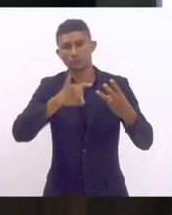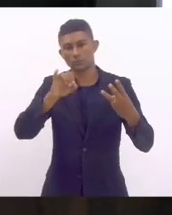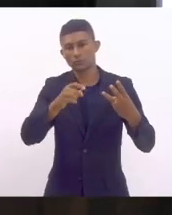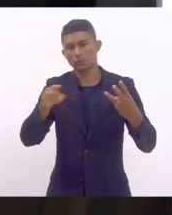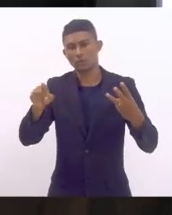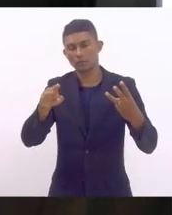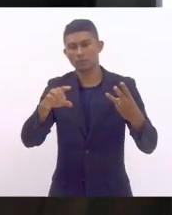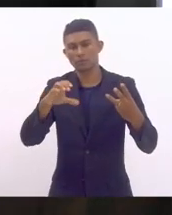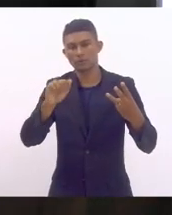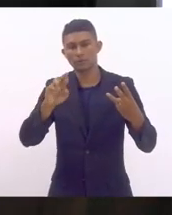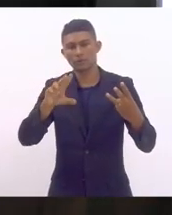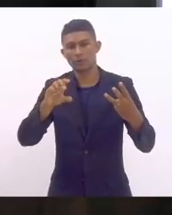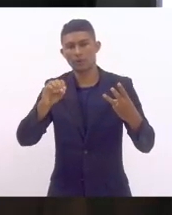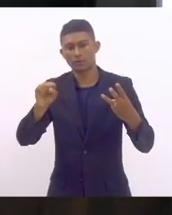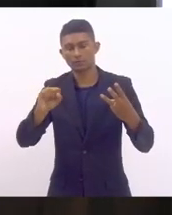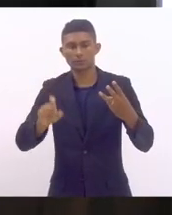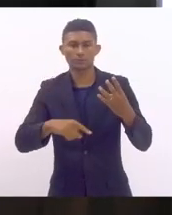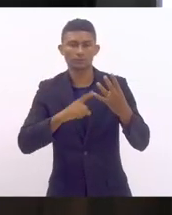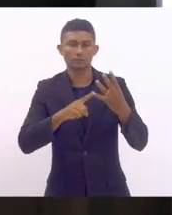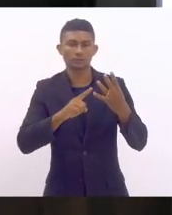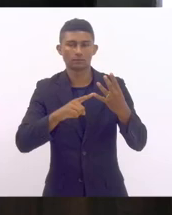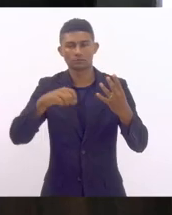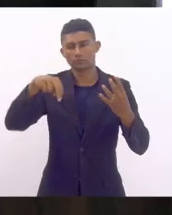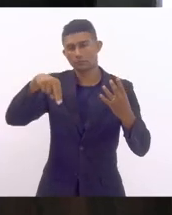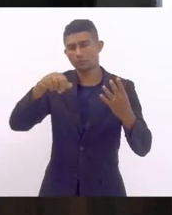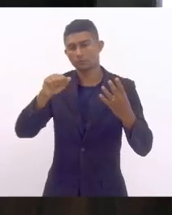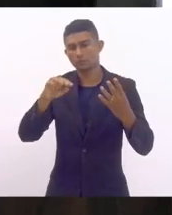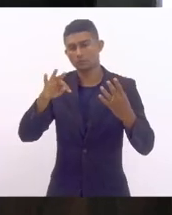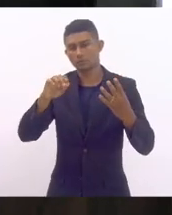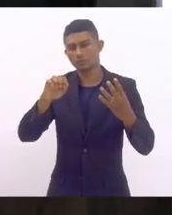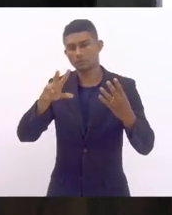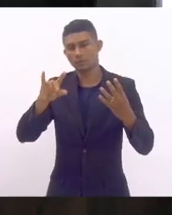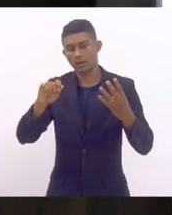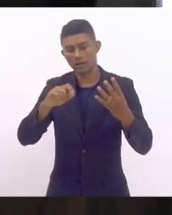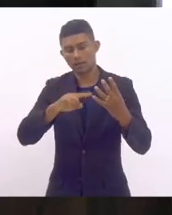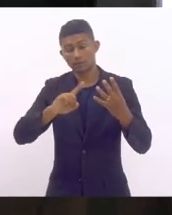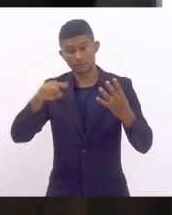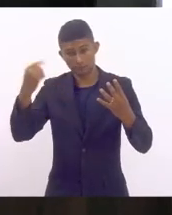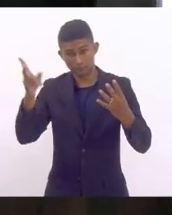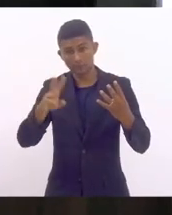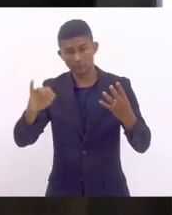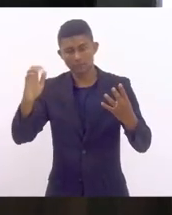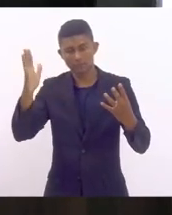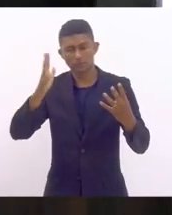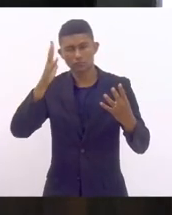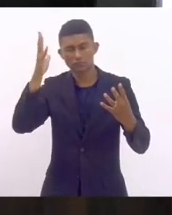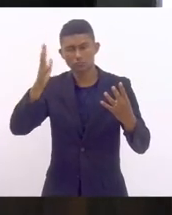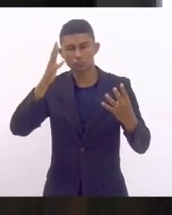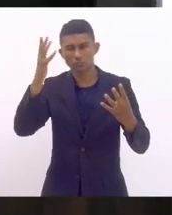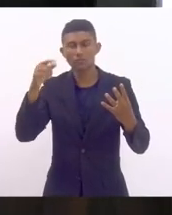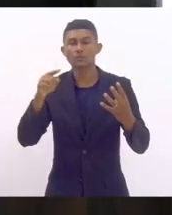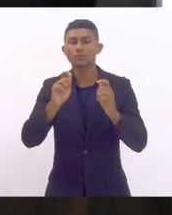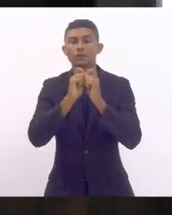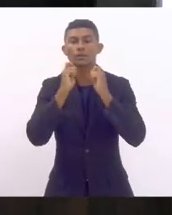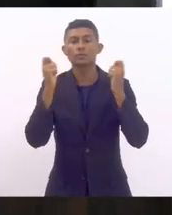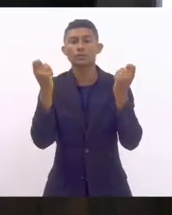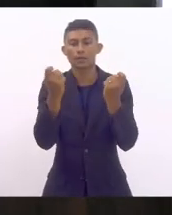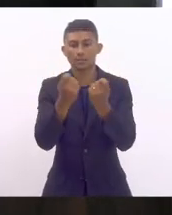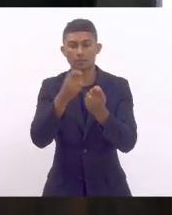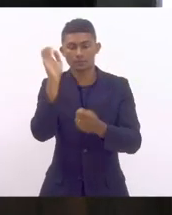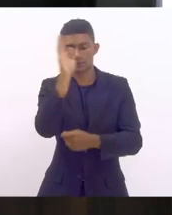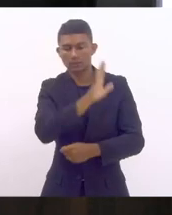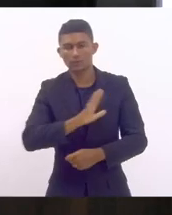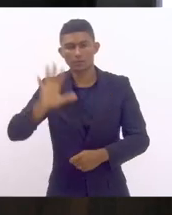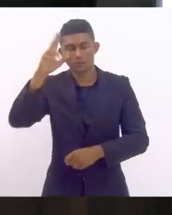Fecomércio a Natália que eu já aceitei vai falar daqui a pouco ela da Associação Nacional dos pós-graduandos